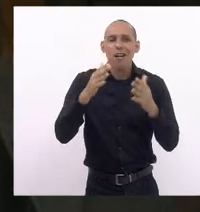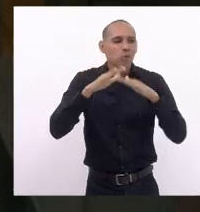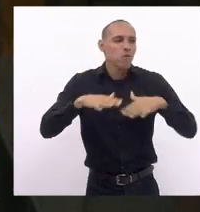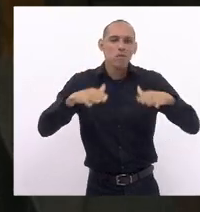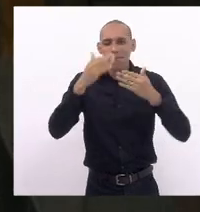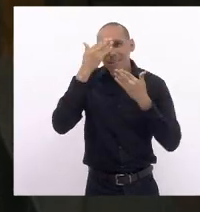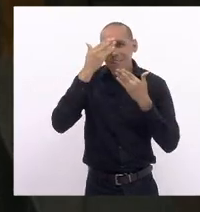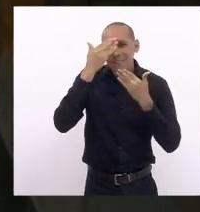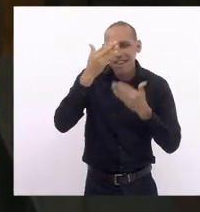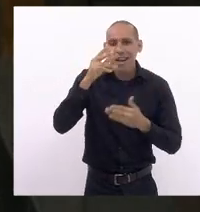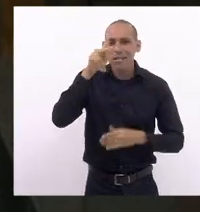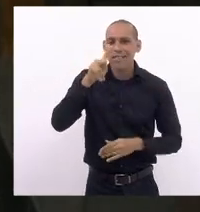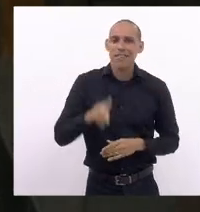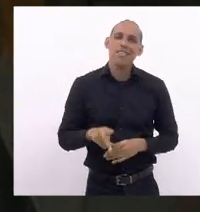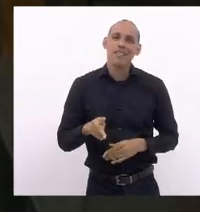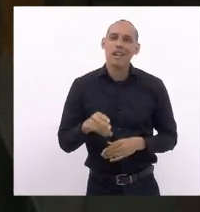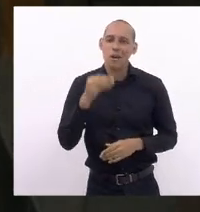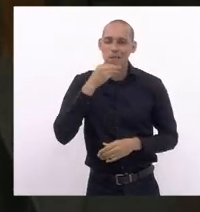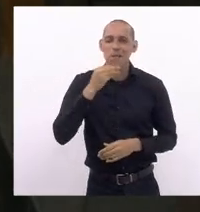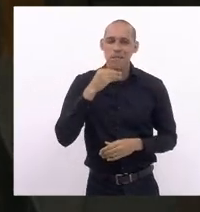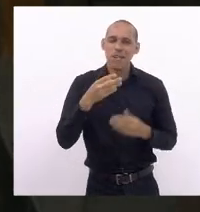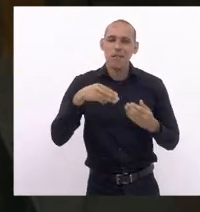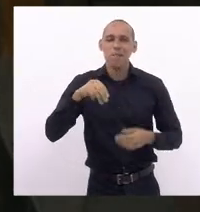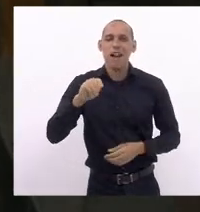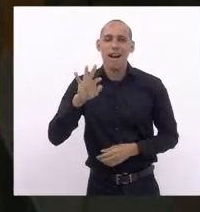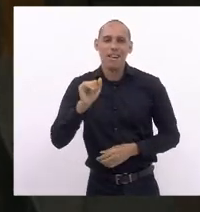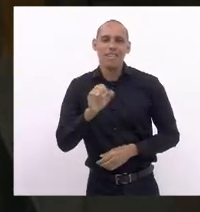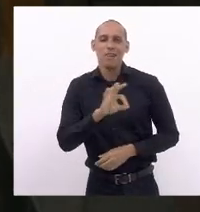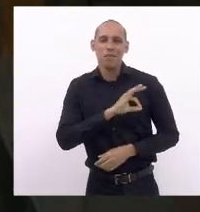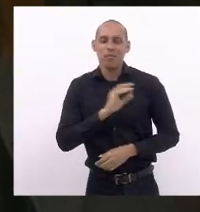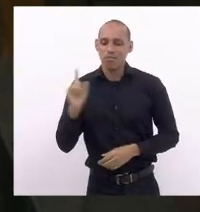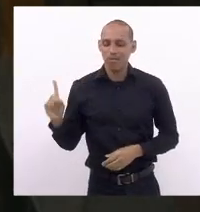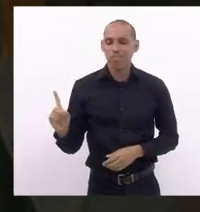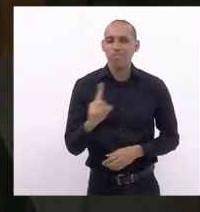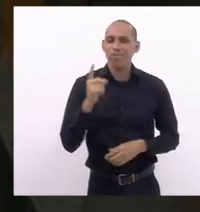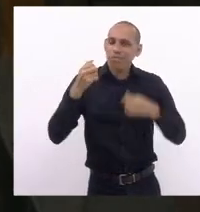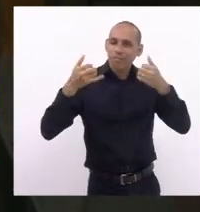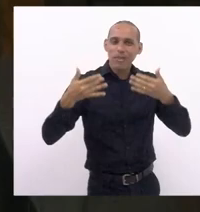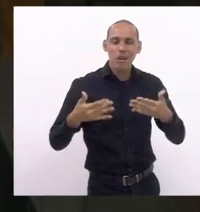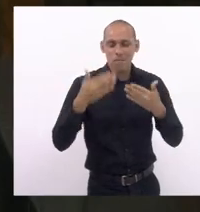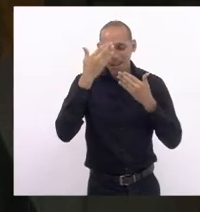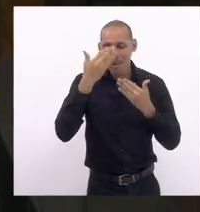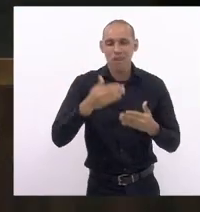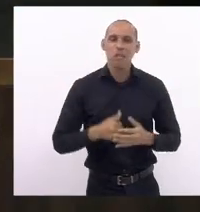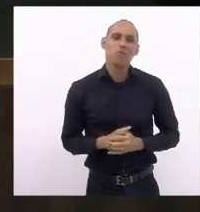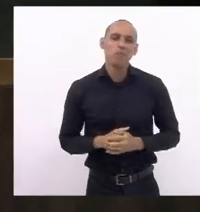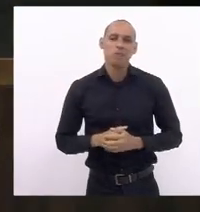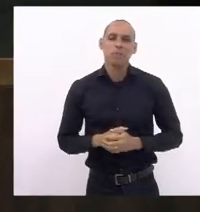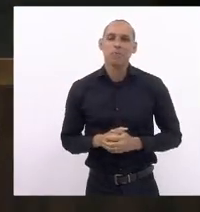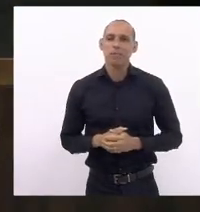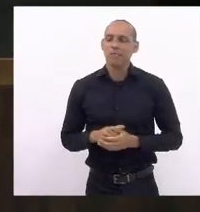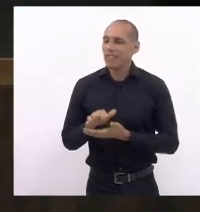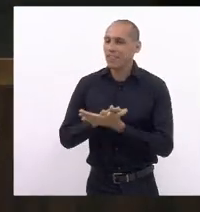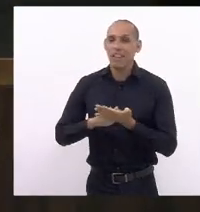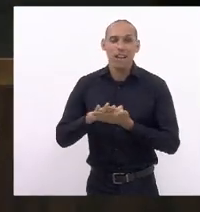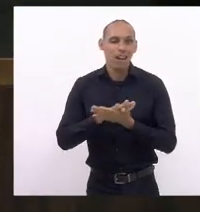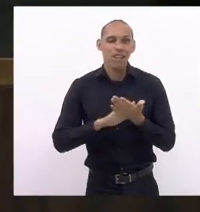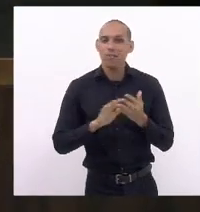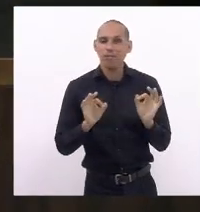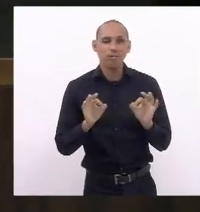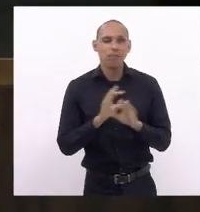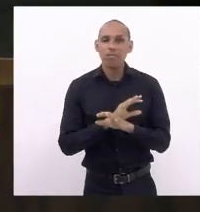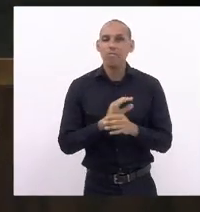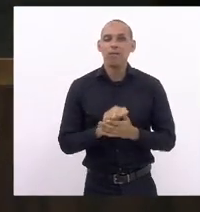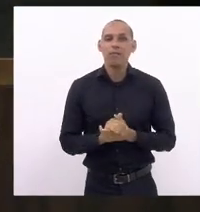presidente, pela oportunidade, Marta Rocha, de poder fazer o uso da palavra dessa tribuna. Muito obrigado. Nada mais havendo a consignar